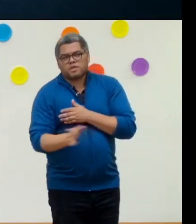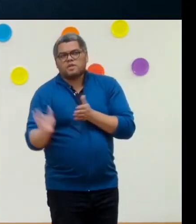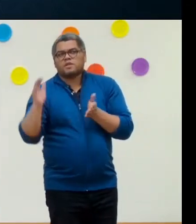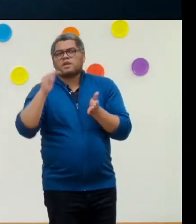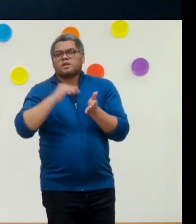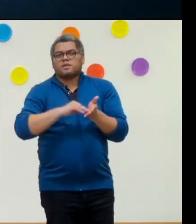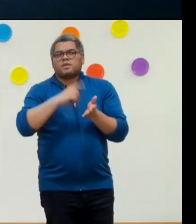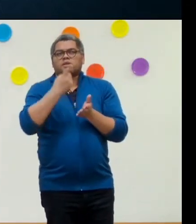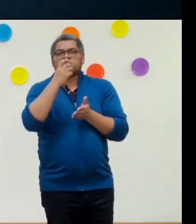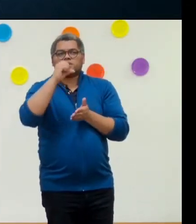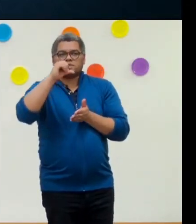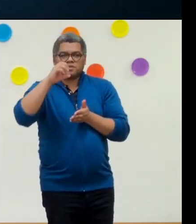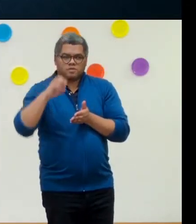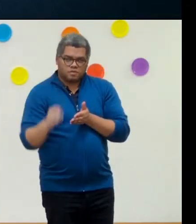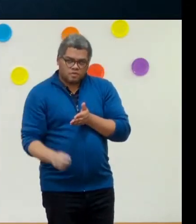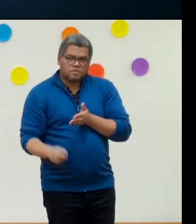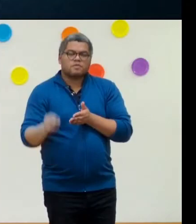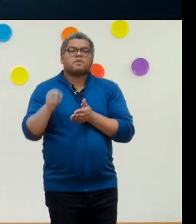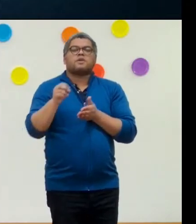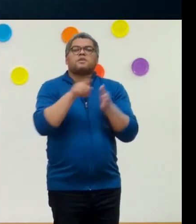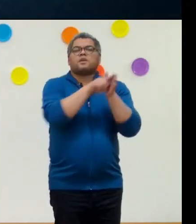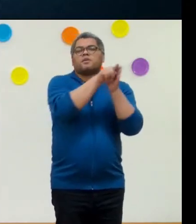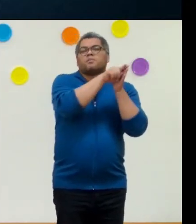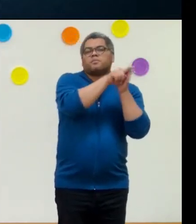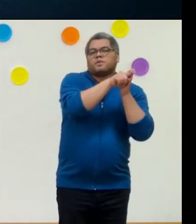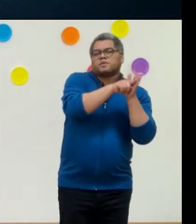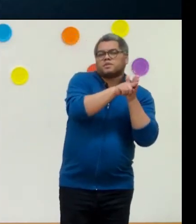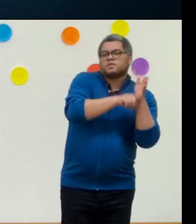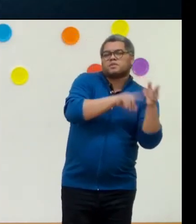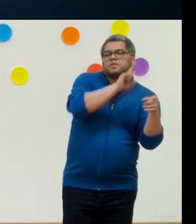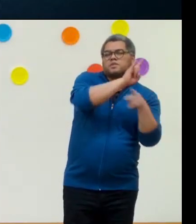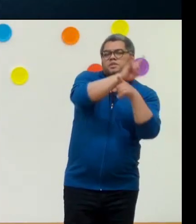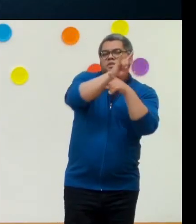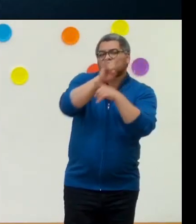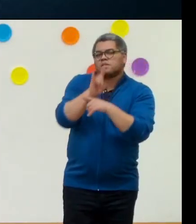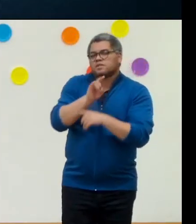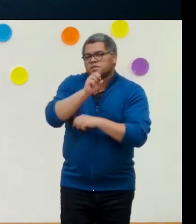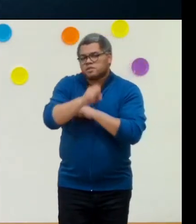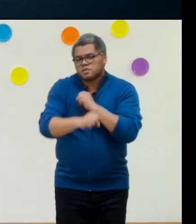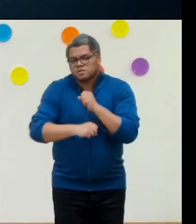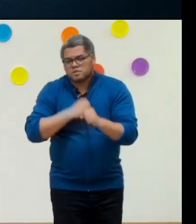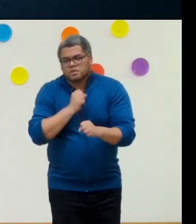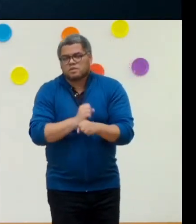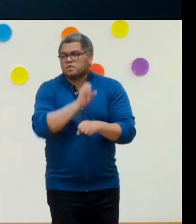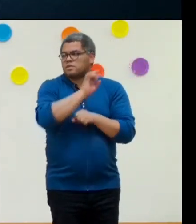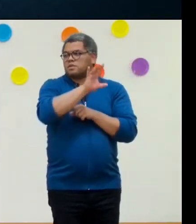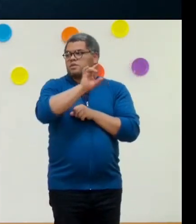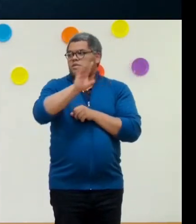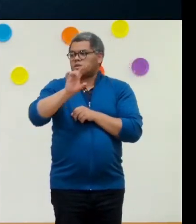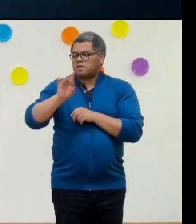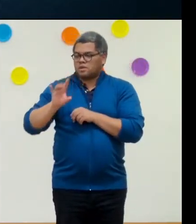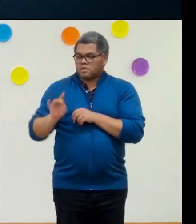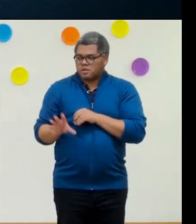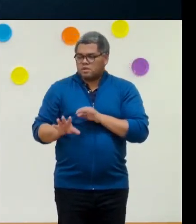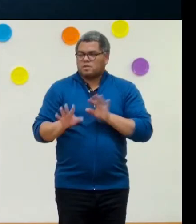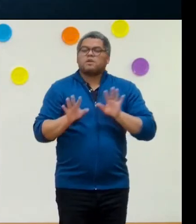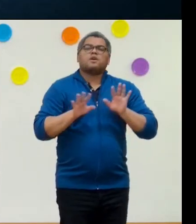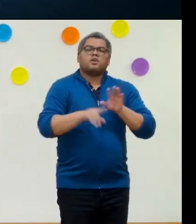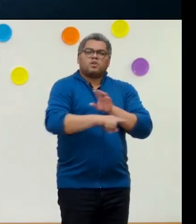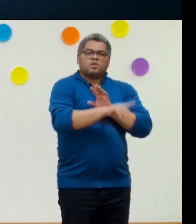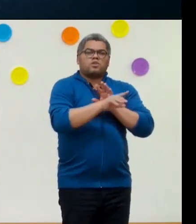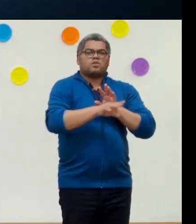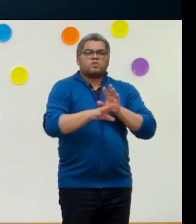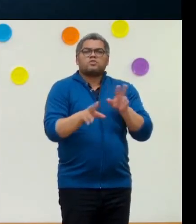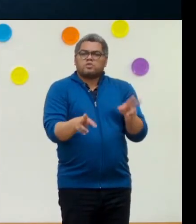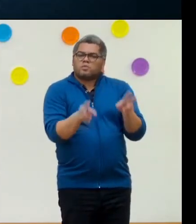190 casos por ano de infidelidade conjugal. Só mais um pouco, só para a gente ver o buraco